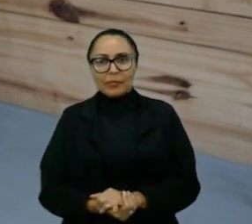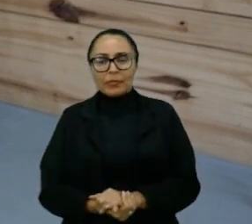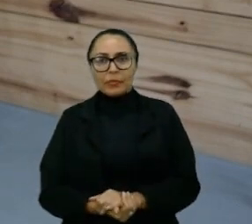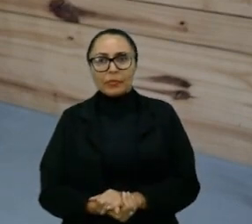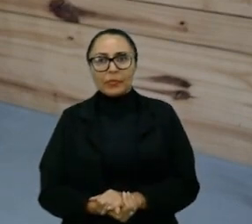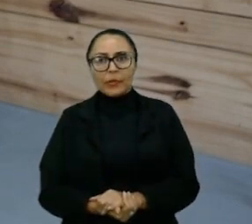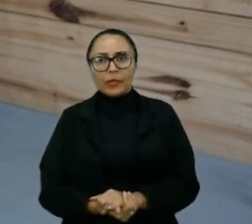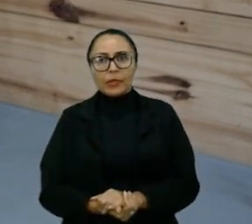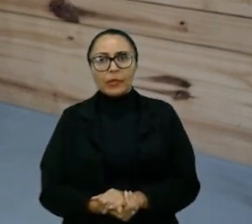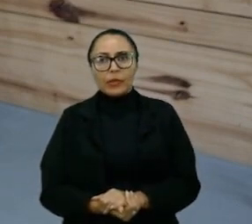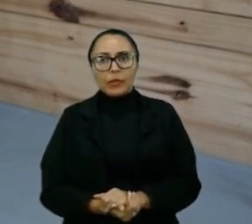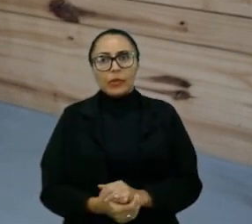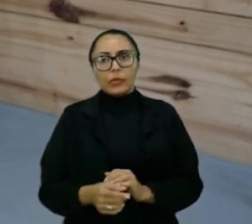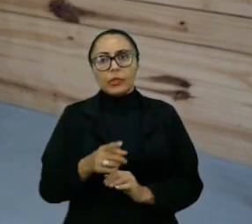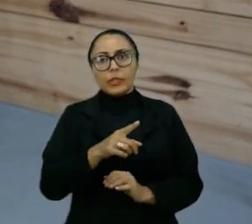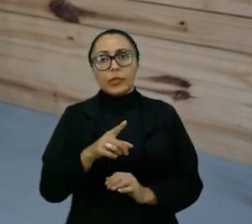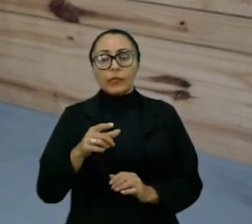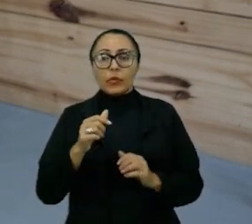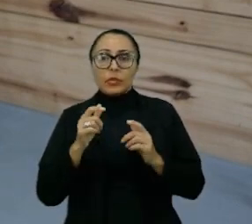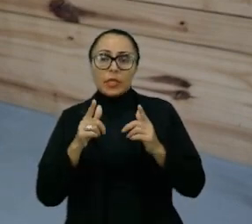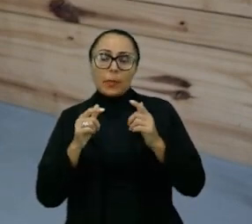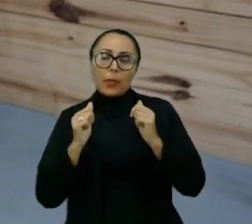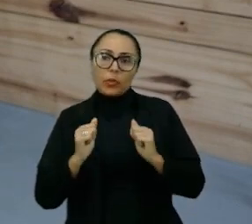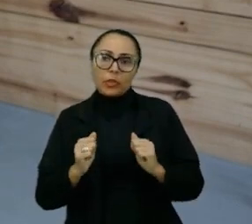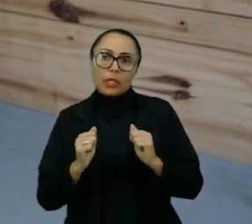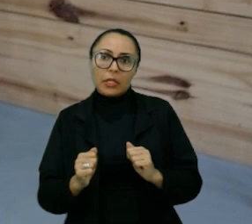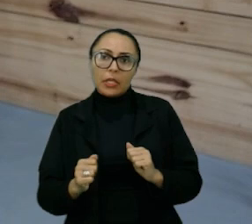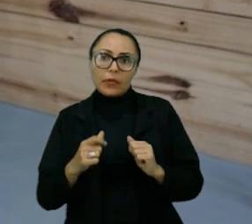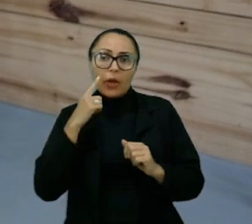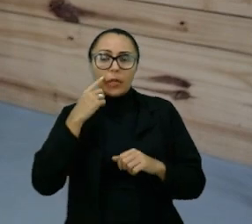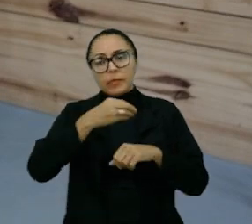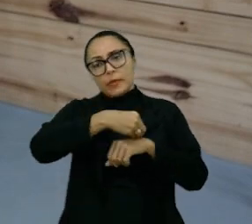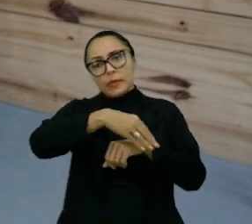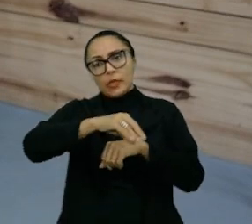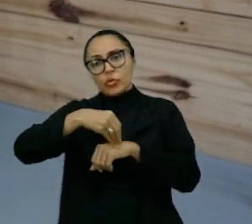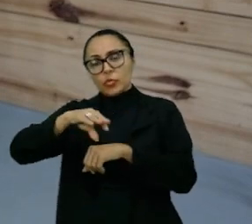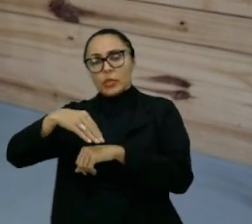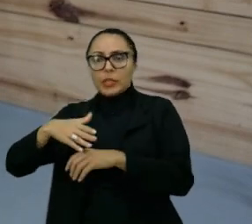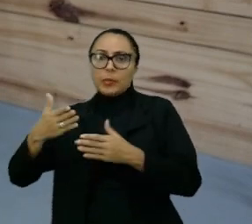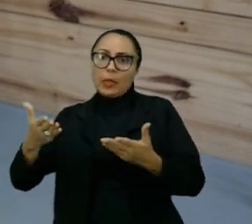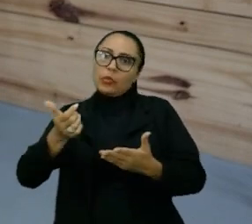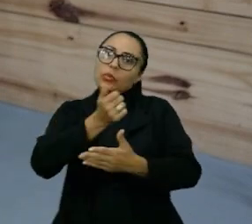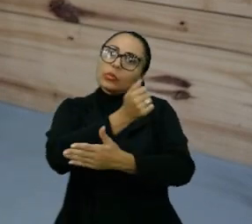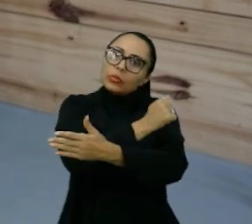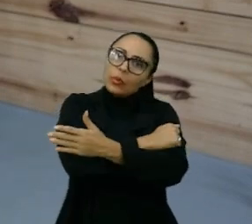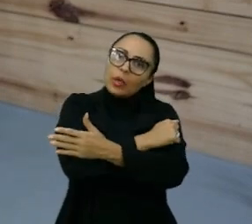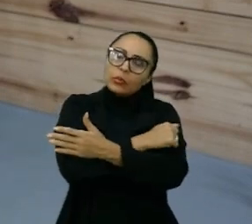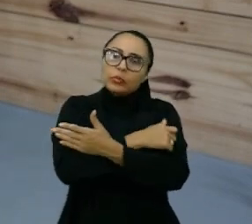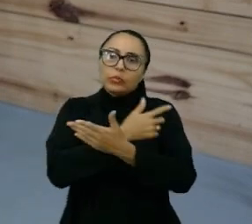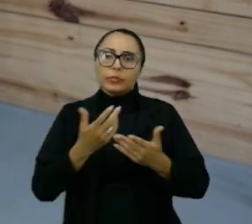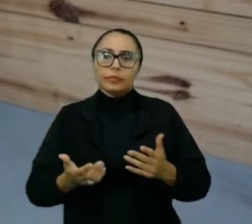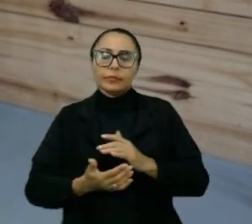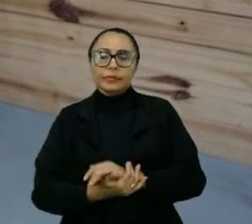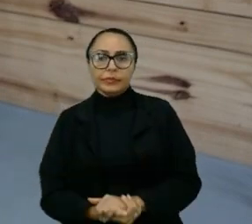o que é que você poderia mais repassar aí para o nosso estudante em